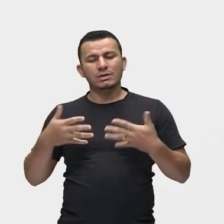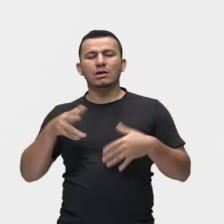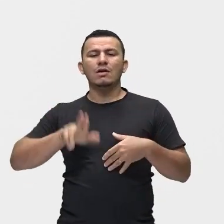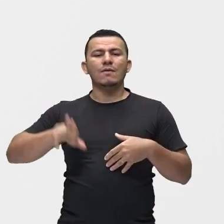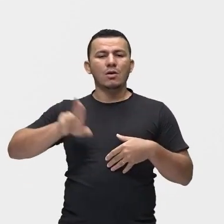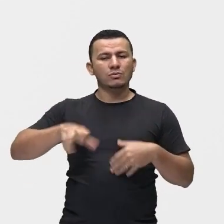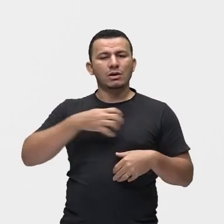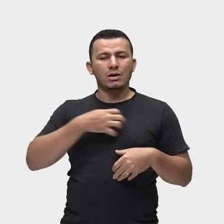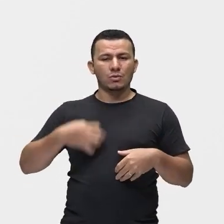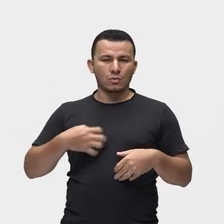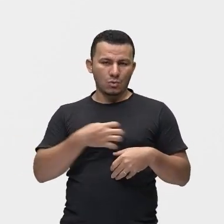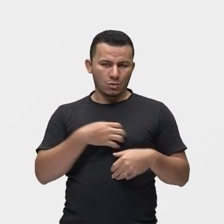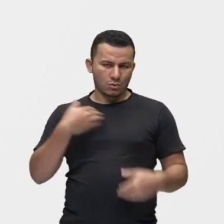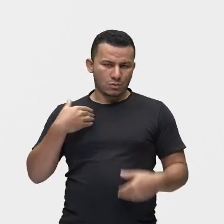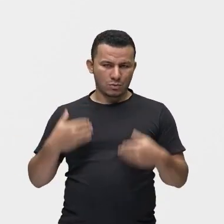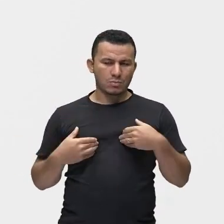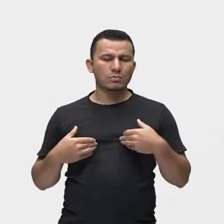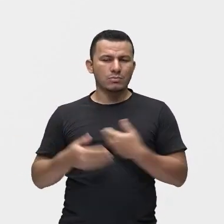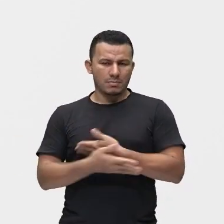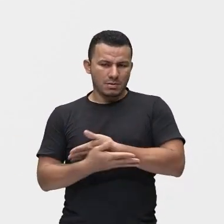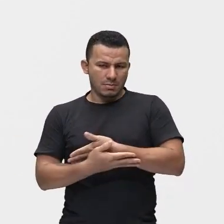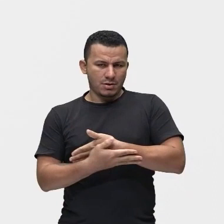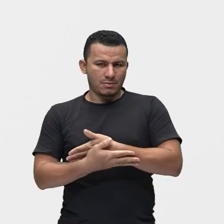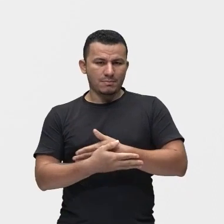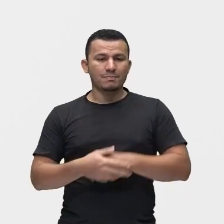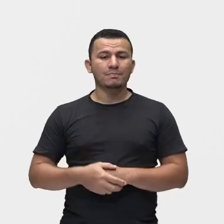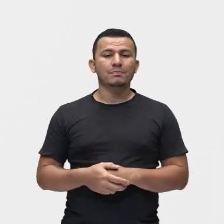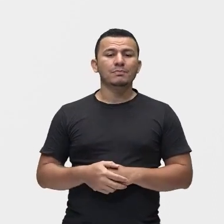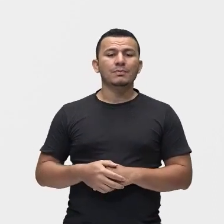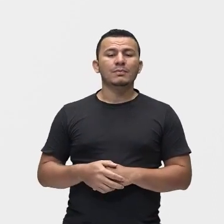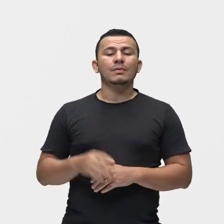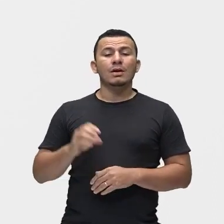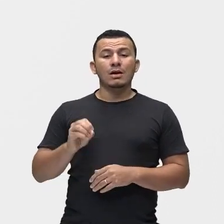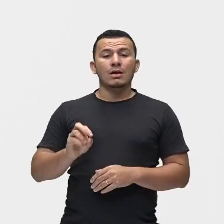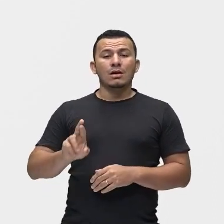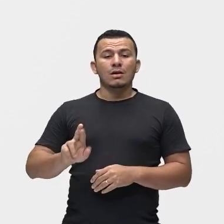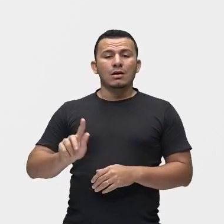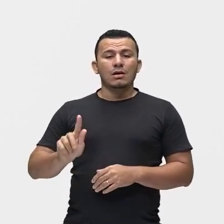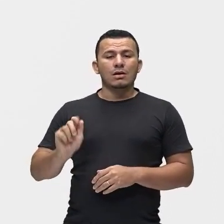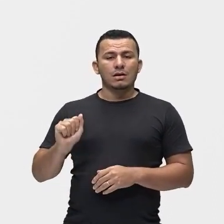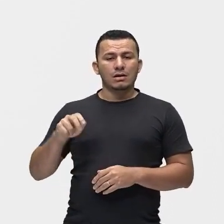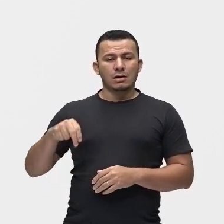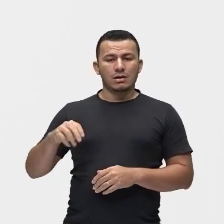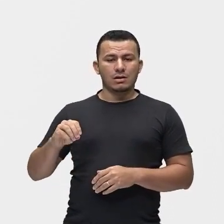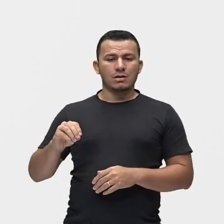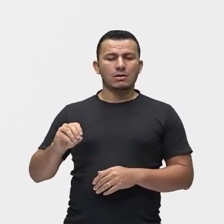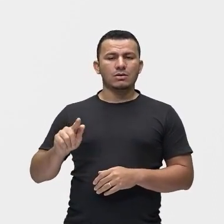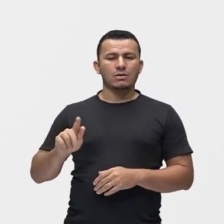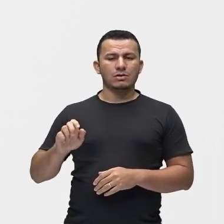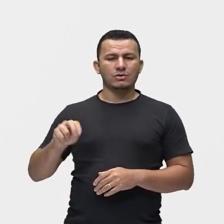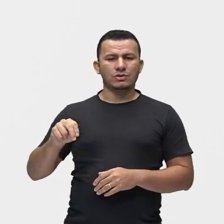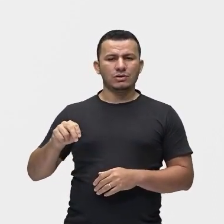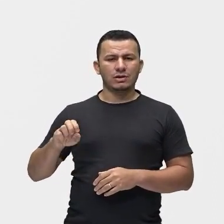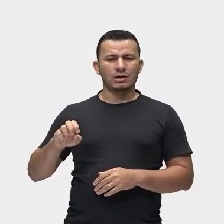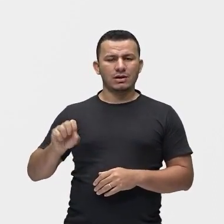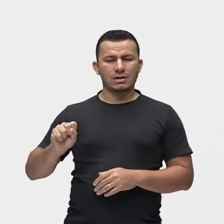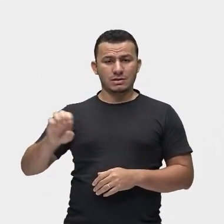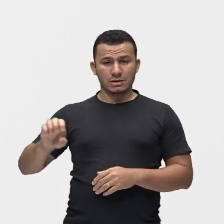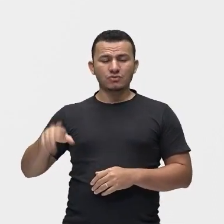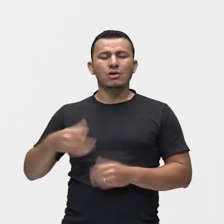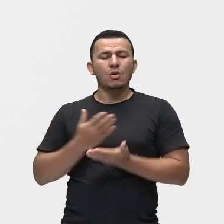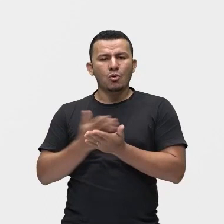vão formar, tá bom? E na organogênese, eles já começam, então, a se diferenciar